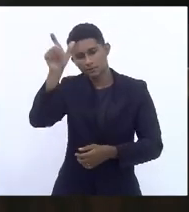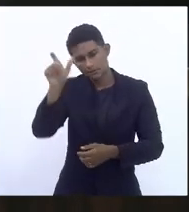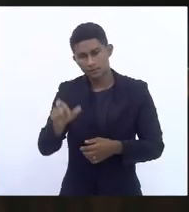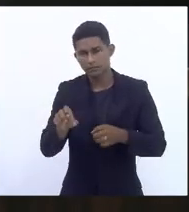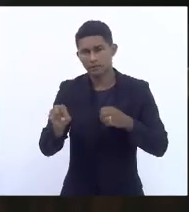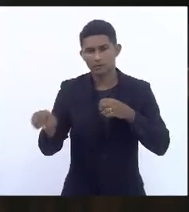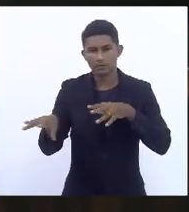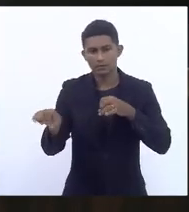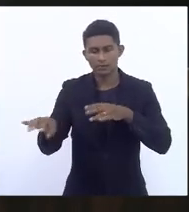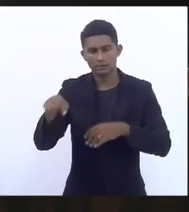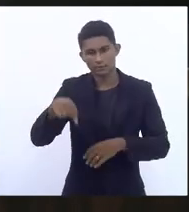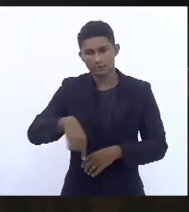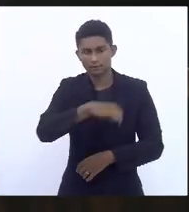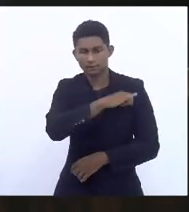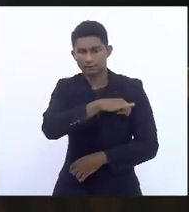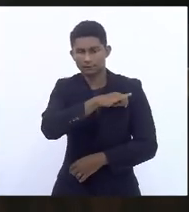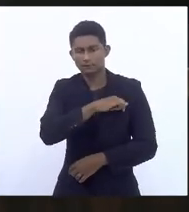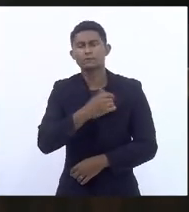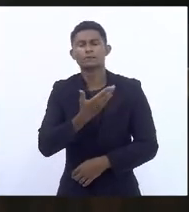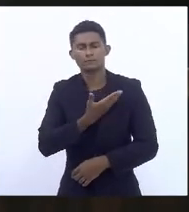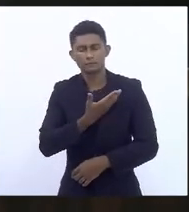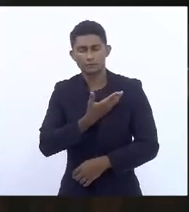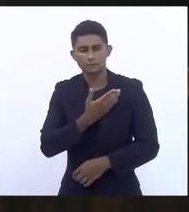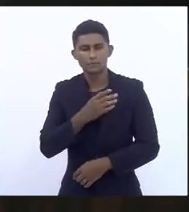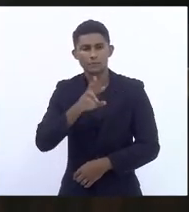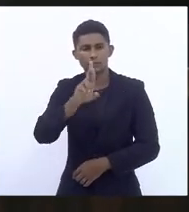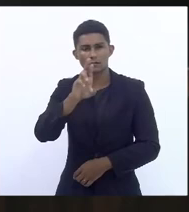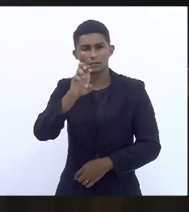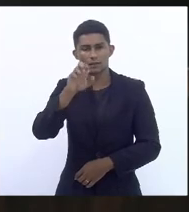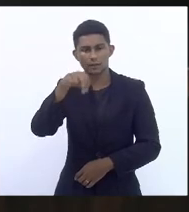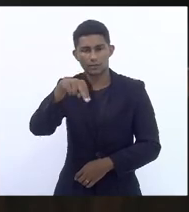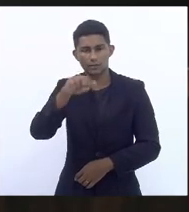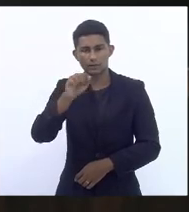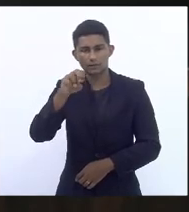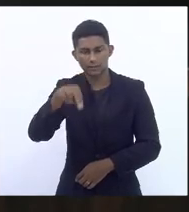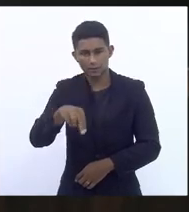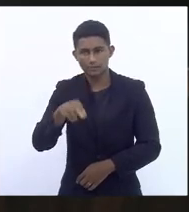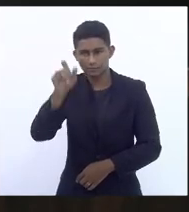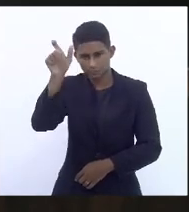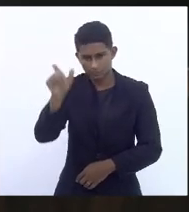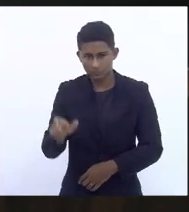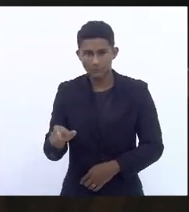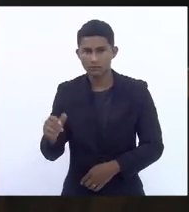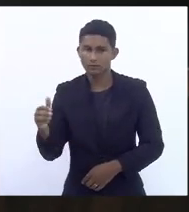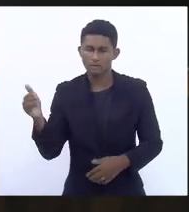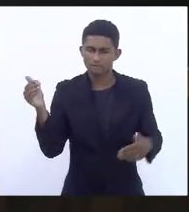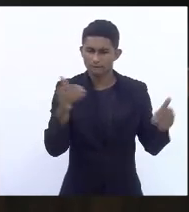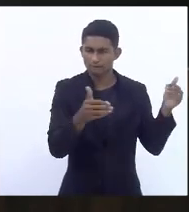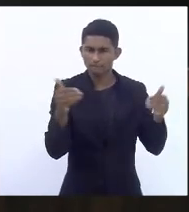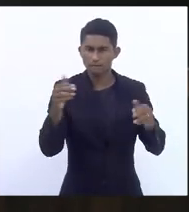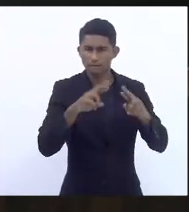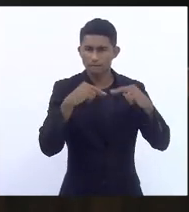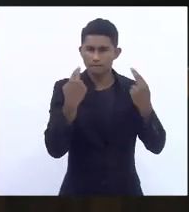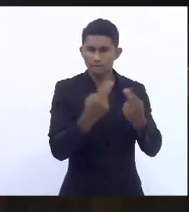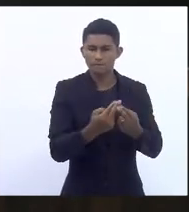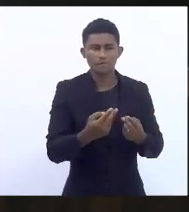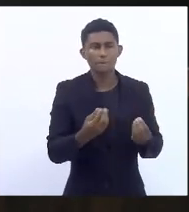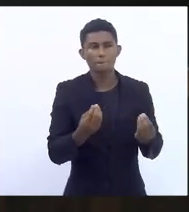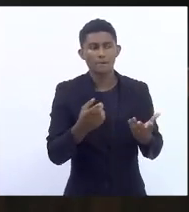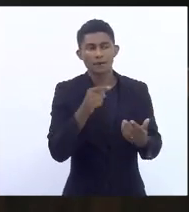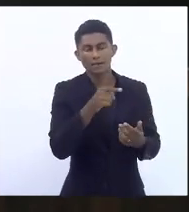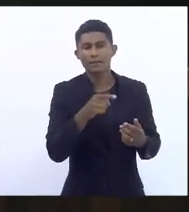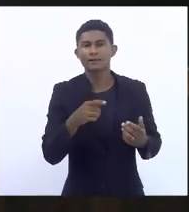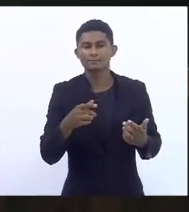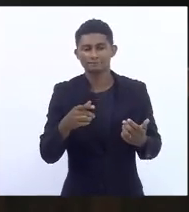Rio de Janeiro, nosso companheiro deputado Renan Ferreirinha, exatamente para tratar da educação, tema da campanha da